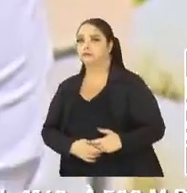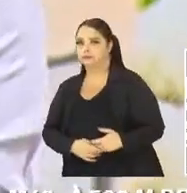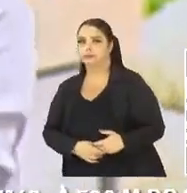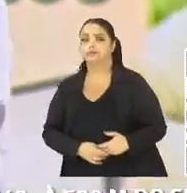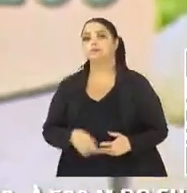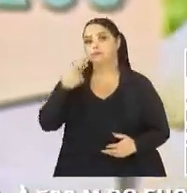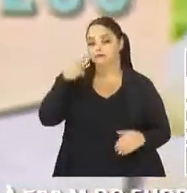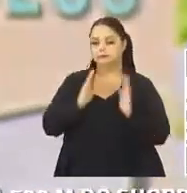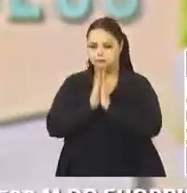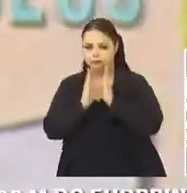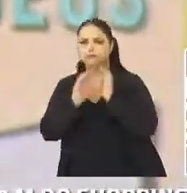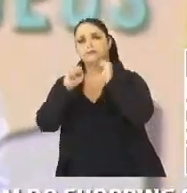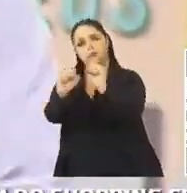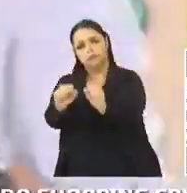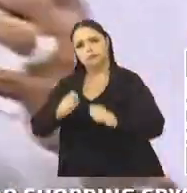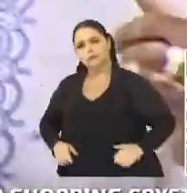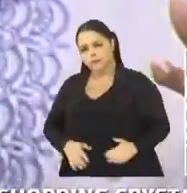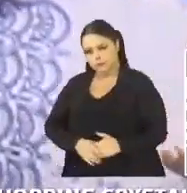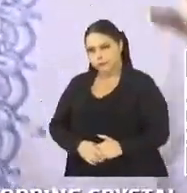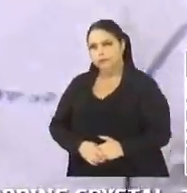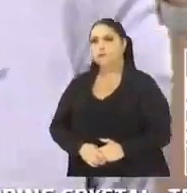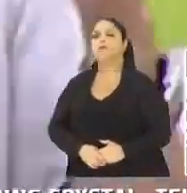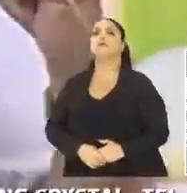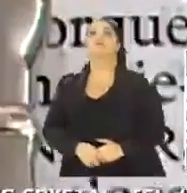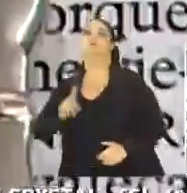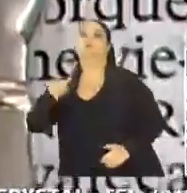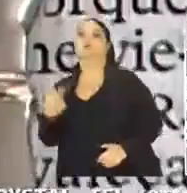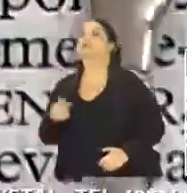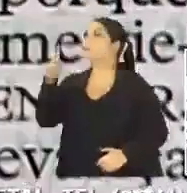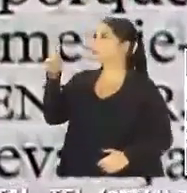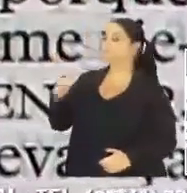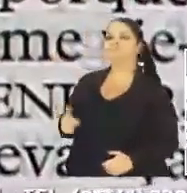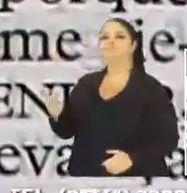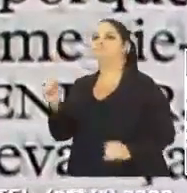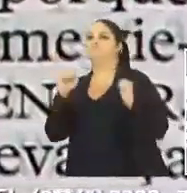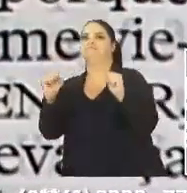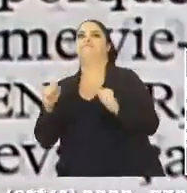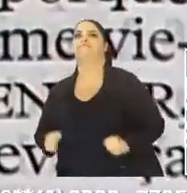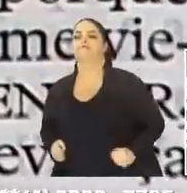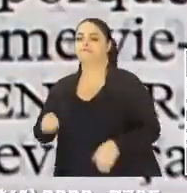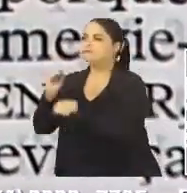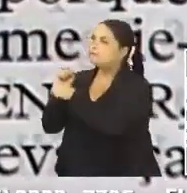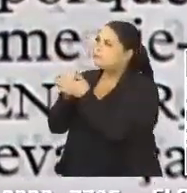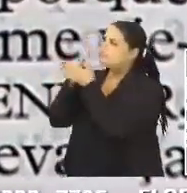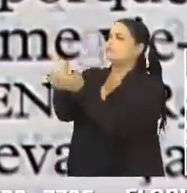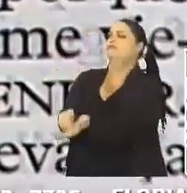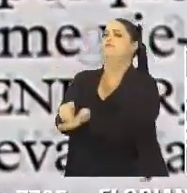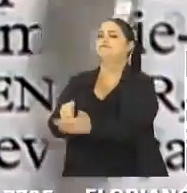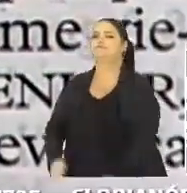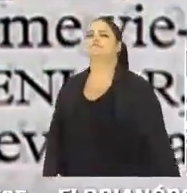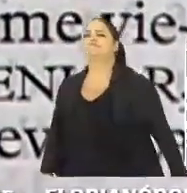Olha que oração poderosa. Além de ti, não há quem possa socorrer